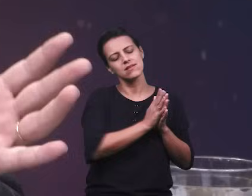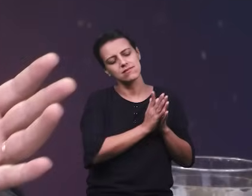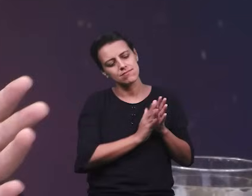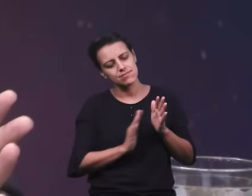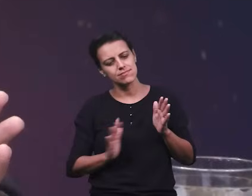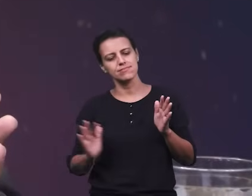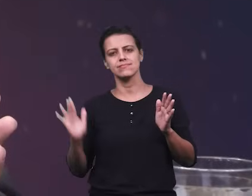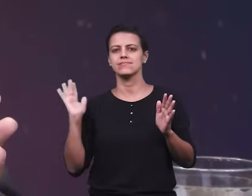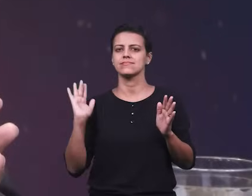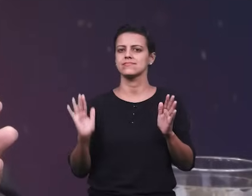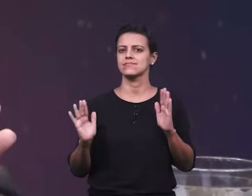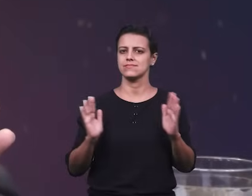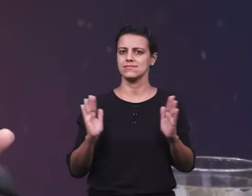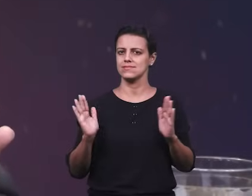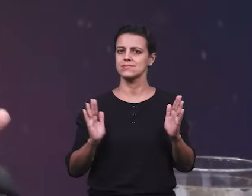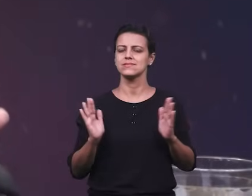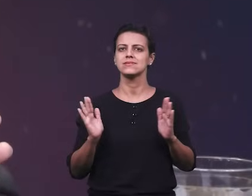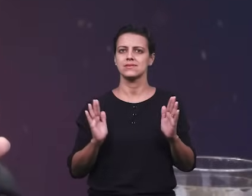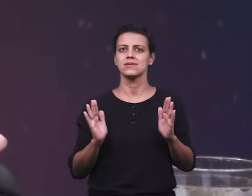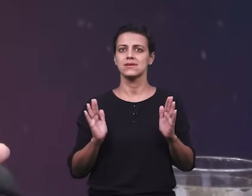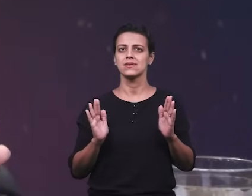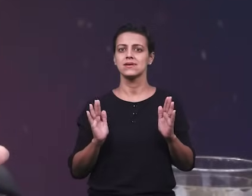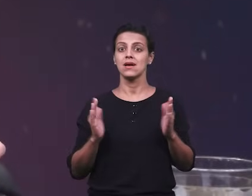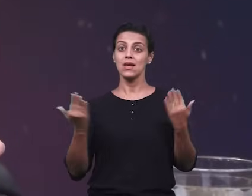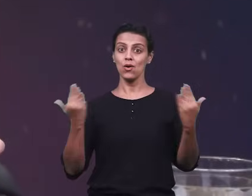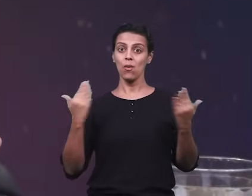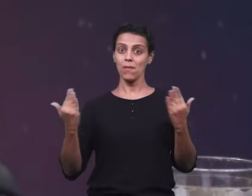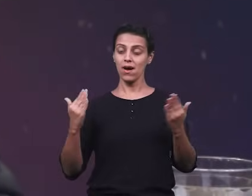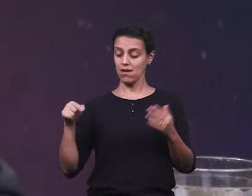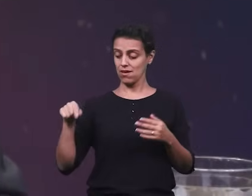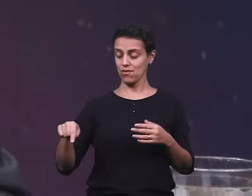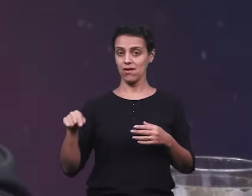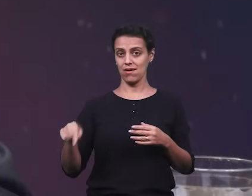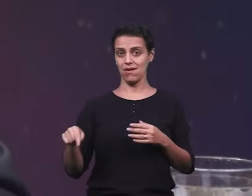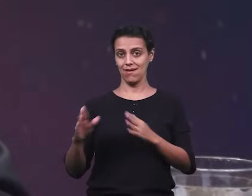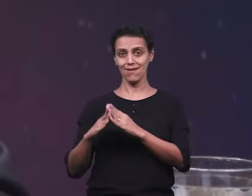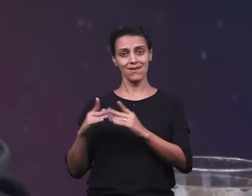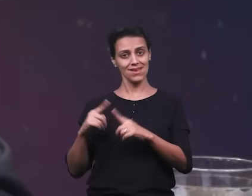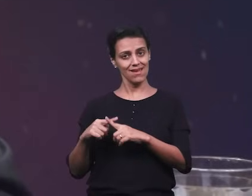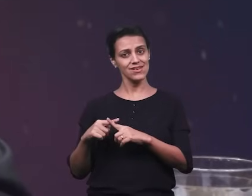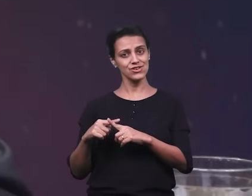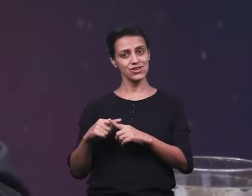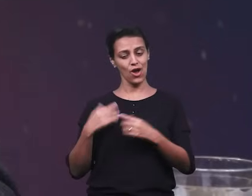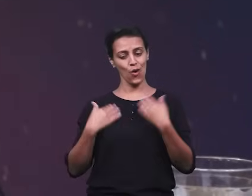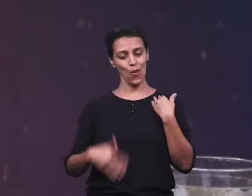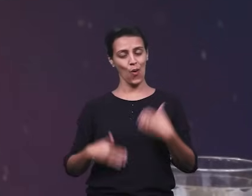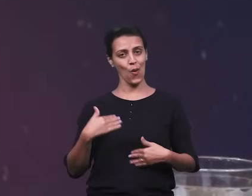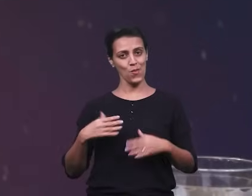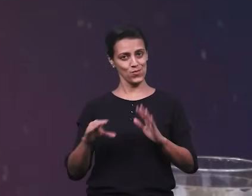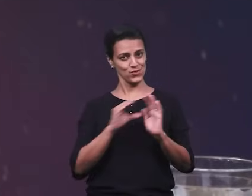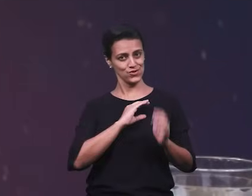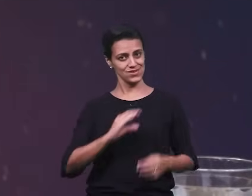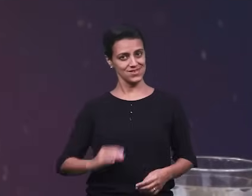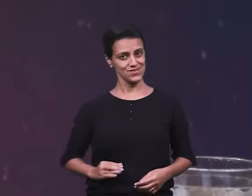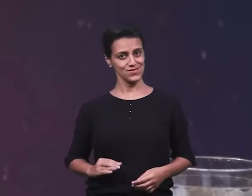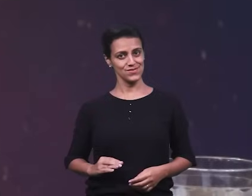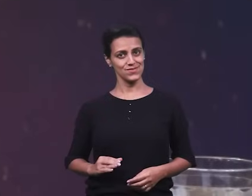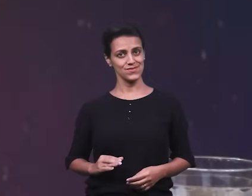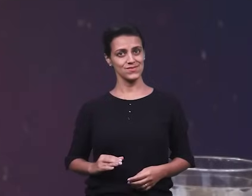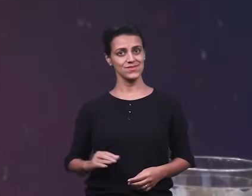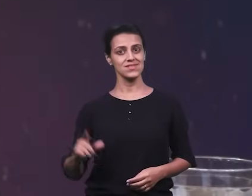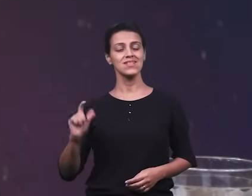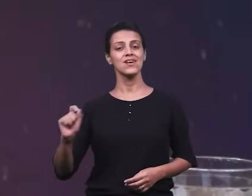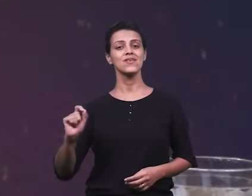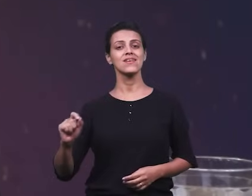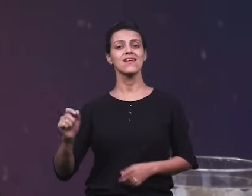E passando para o corpo de Cristo, também tem uma aplicação, aí nós entramos no